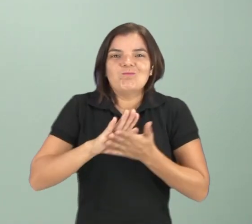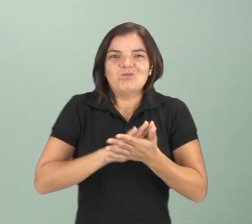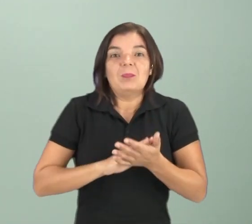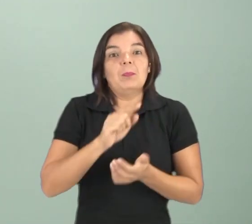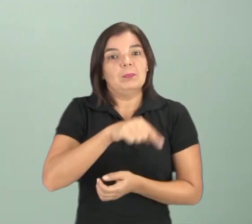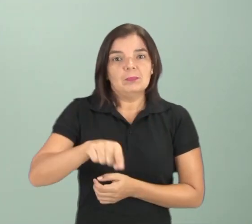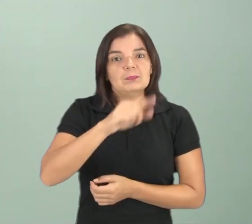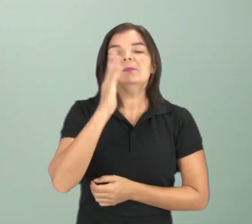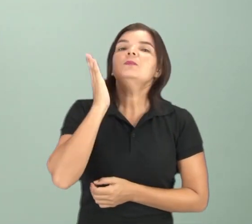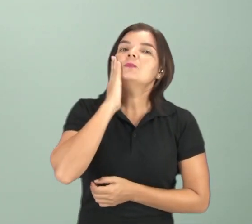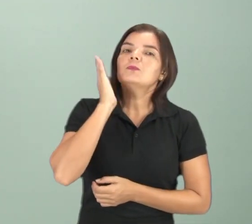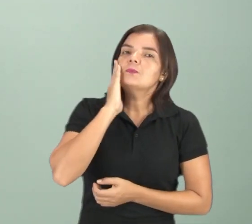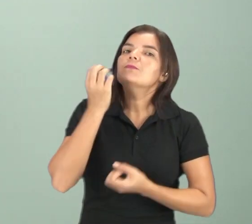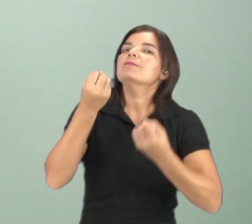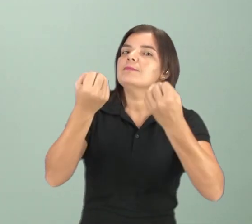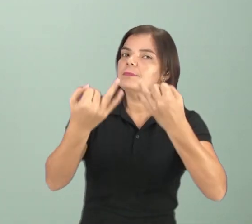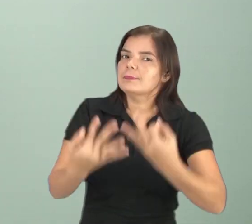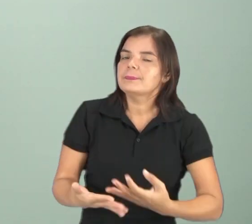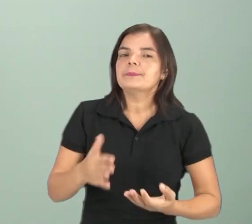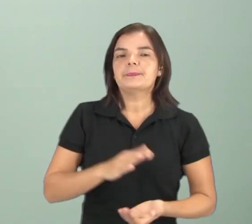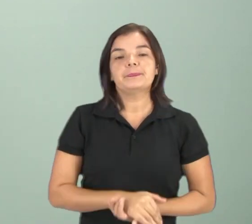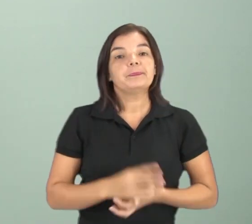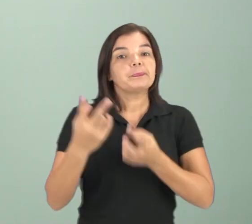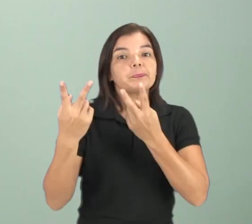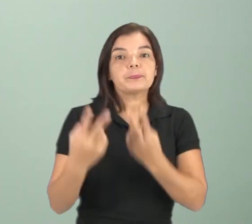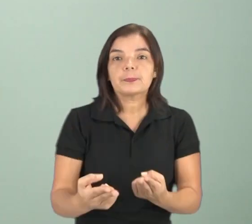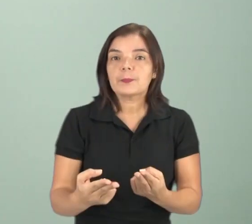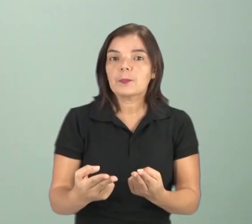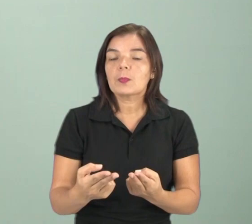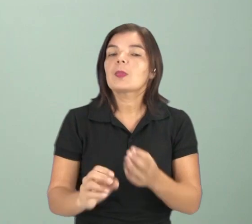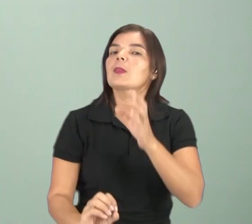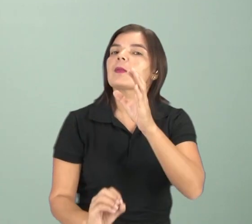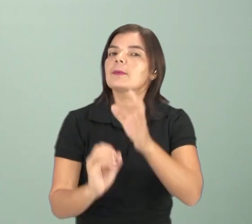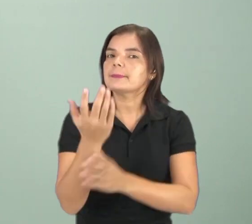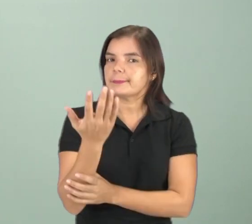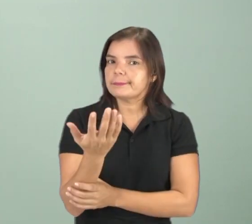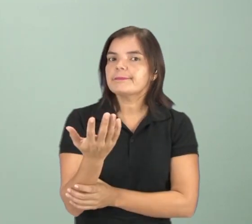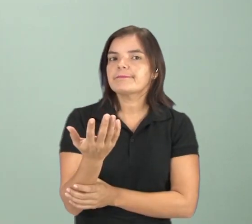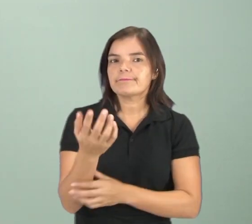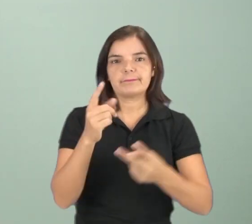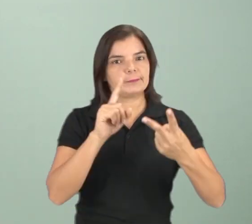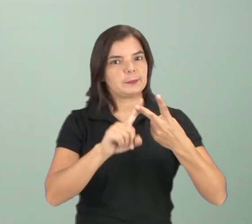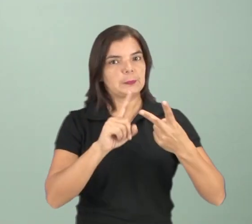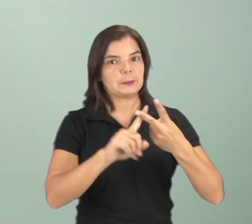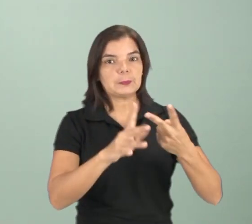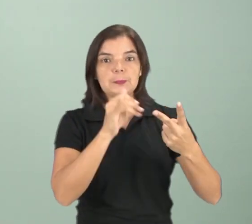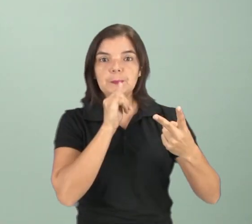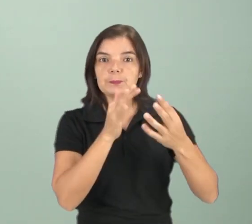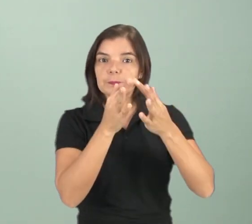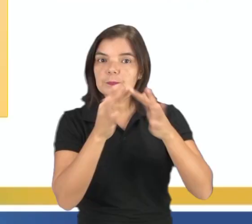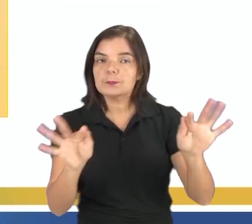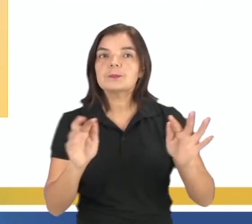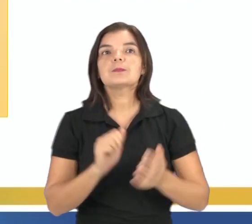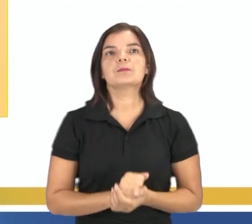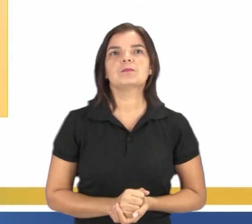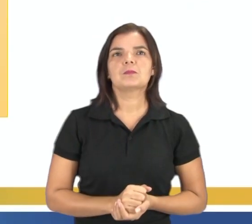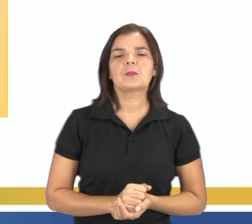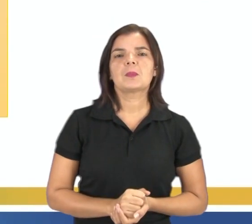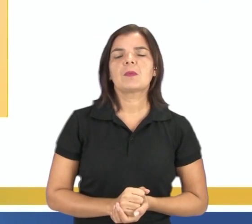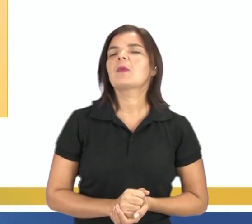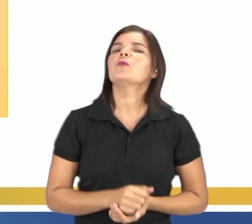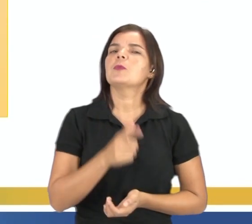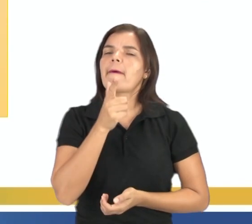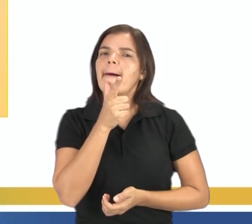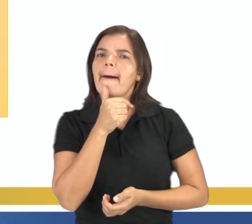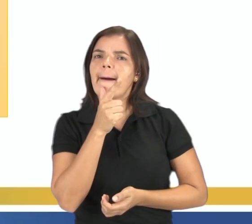ela compreender o que eu estou querendo dizer. A mesma coisa acontece na segunda frase. água